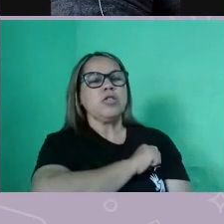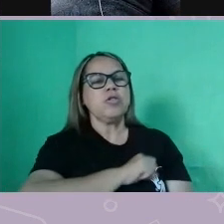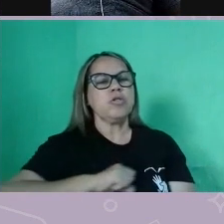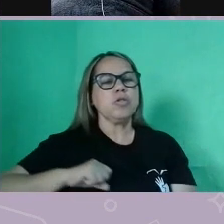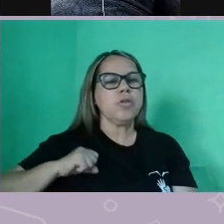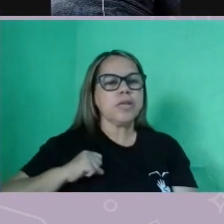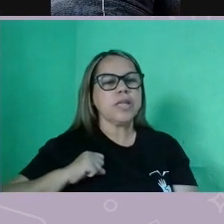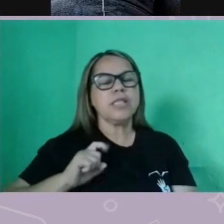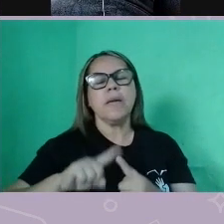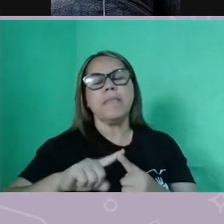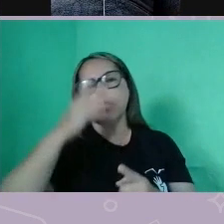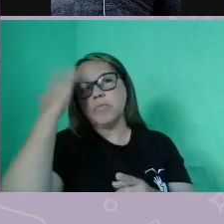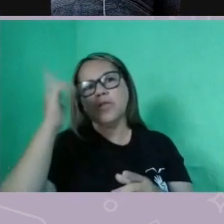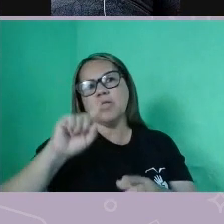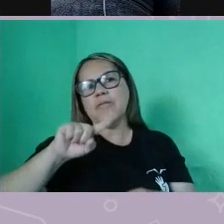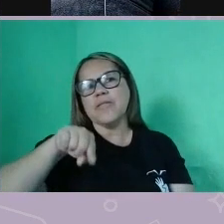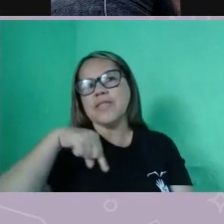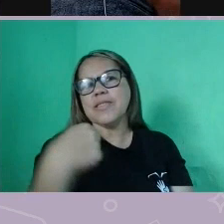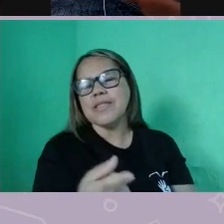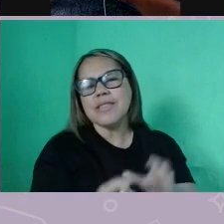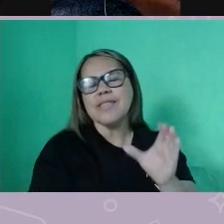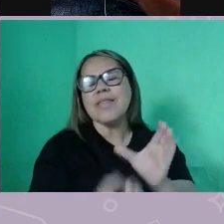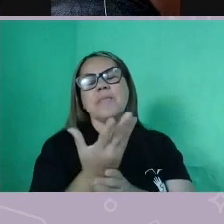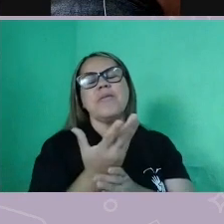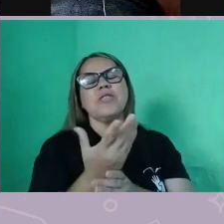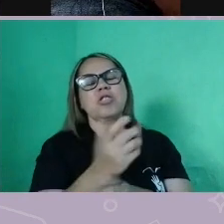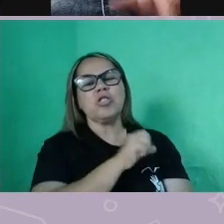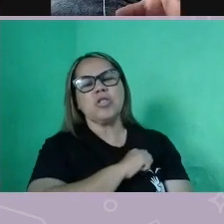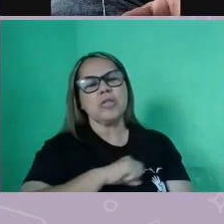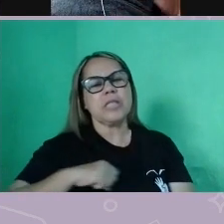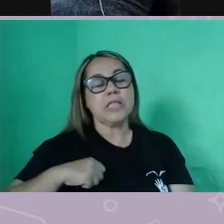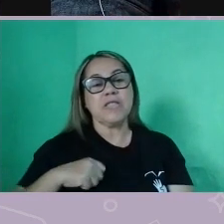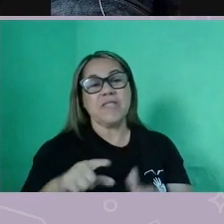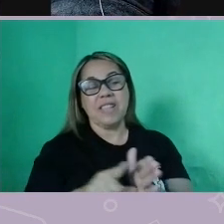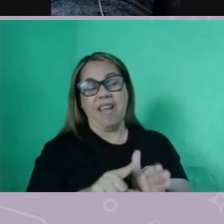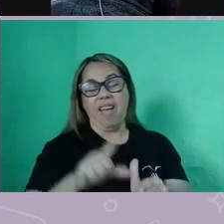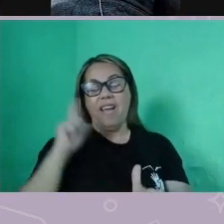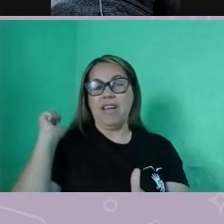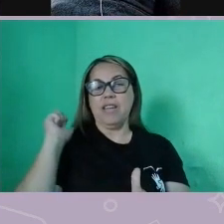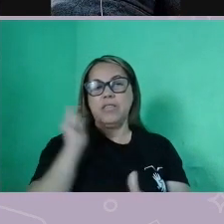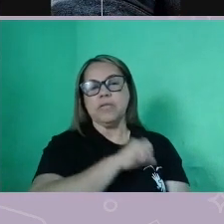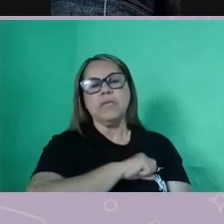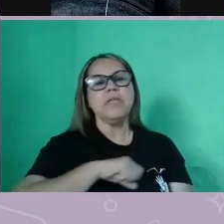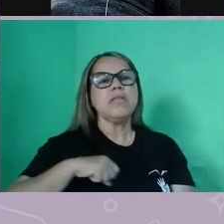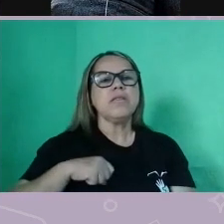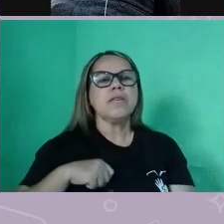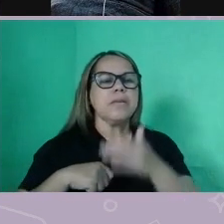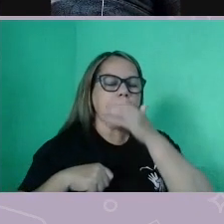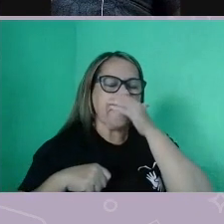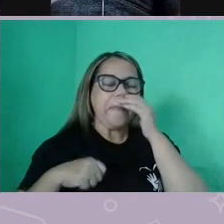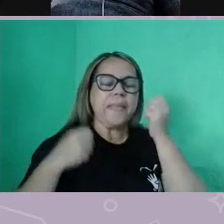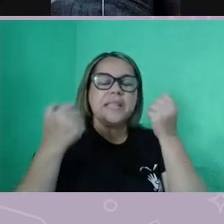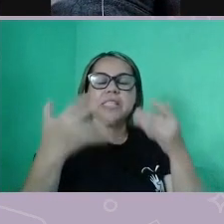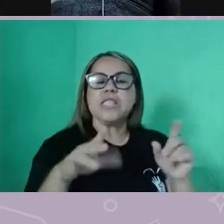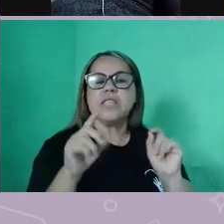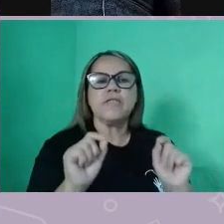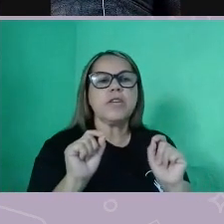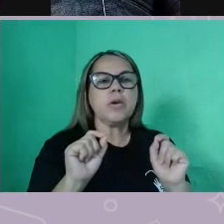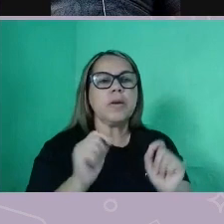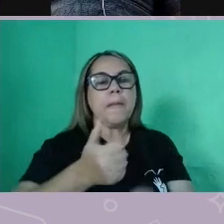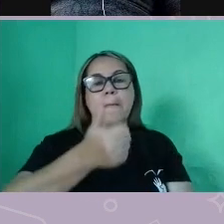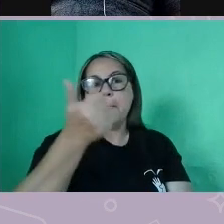depois de Sócrates dizer pré-socráticos quer dizer duas coisas primeiro que